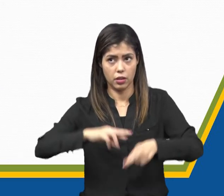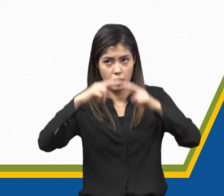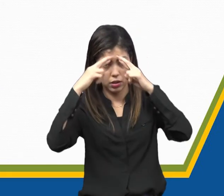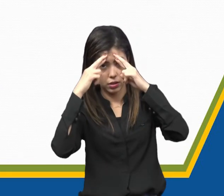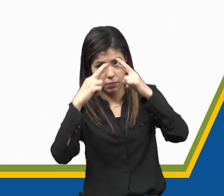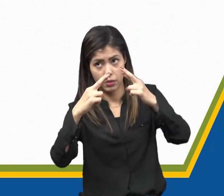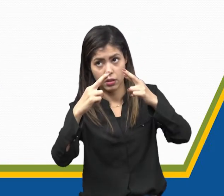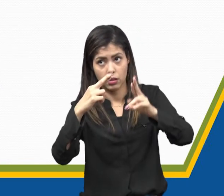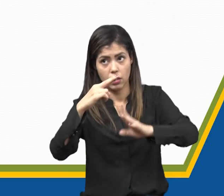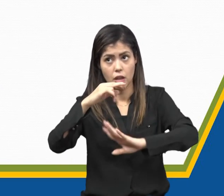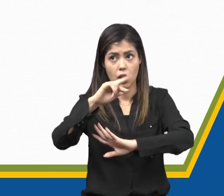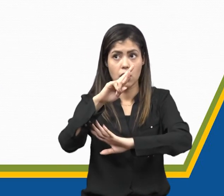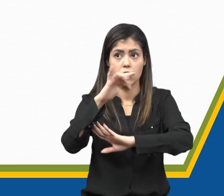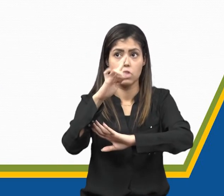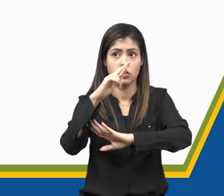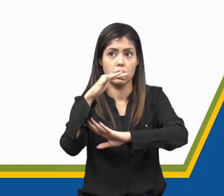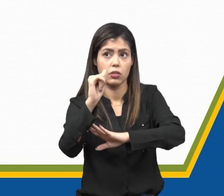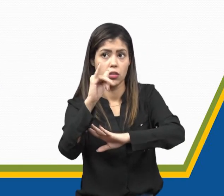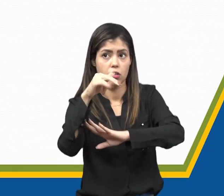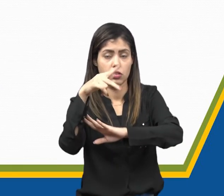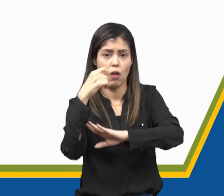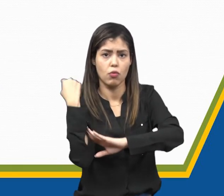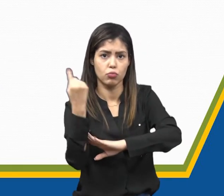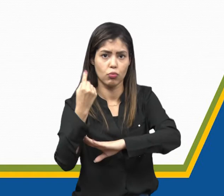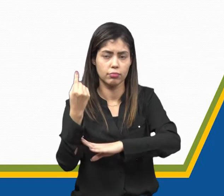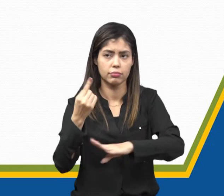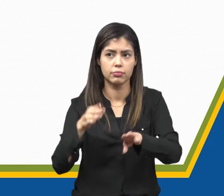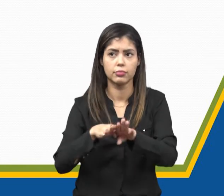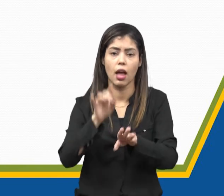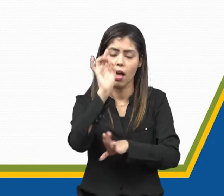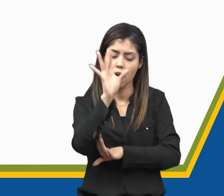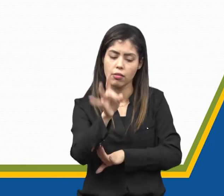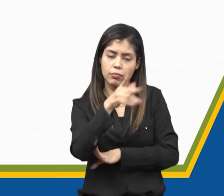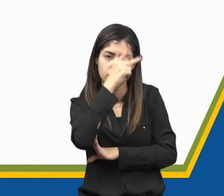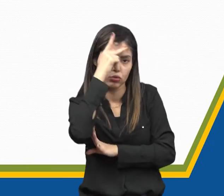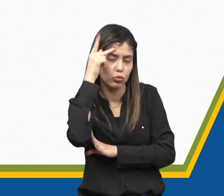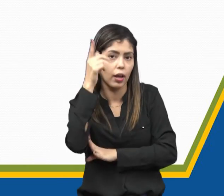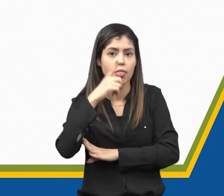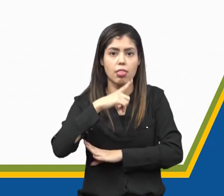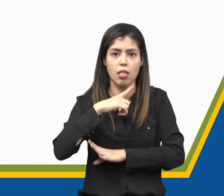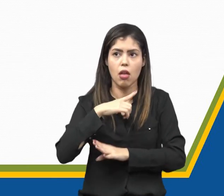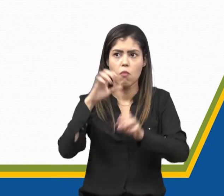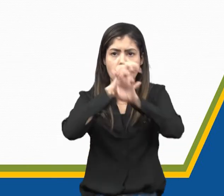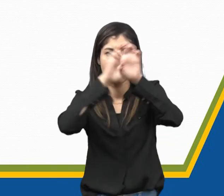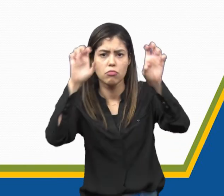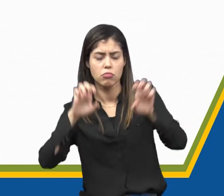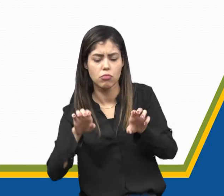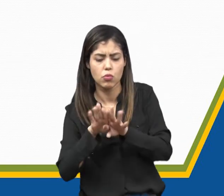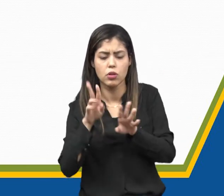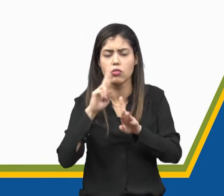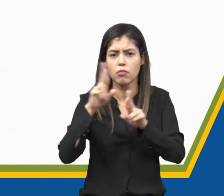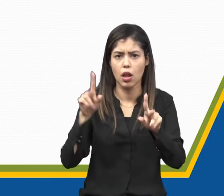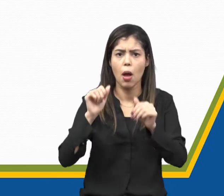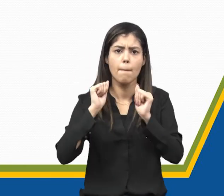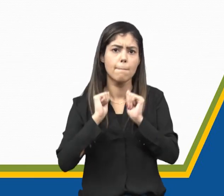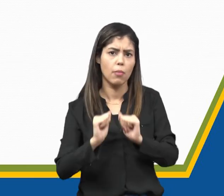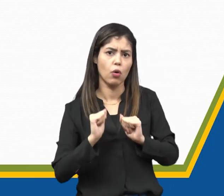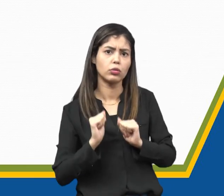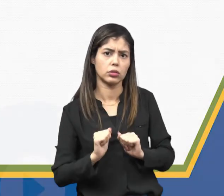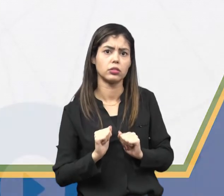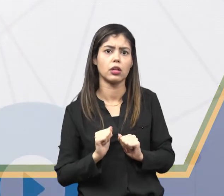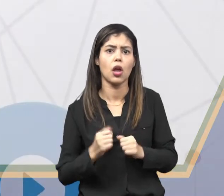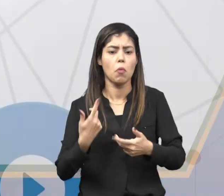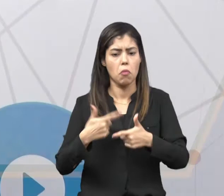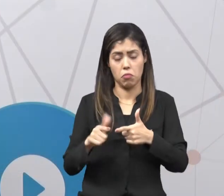Respeite as restrições individuais. Cada indivíduo ele tem um histórico de limitações, ele pode ter